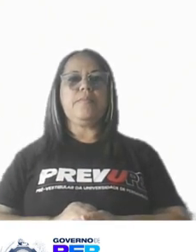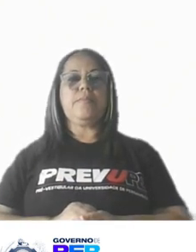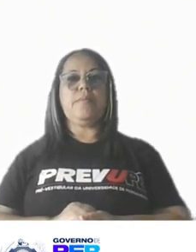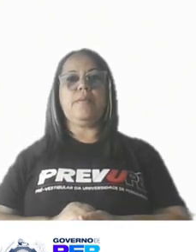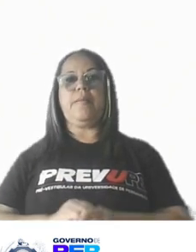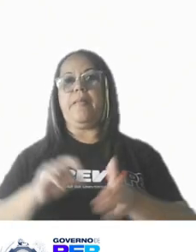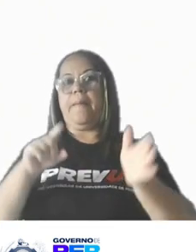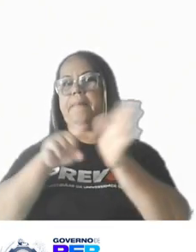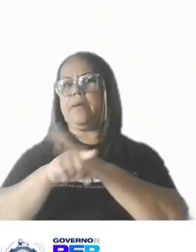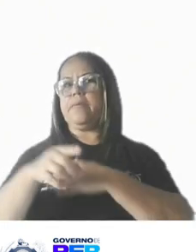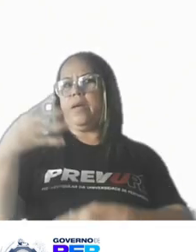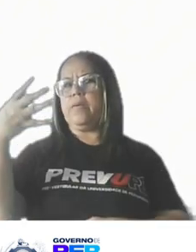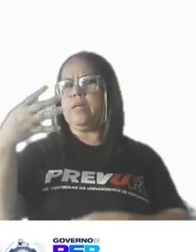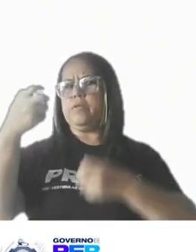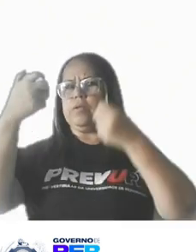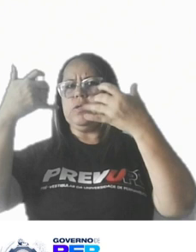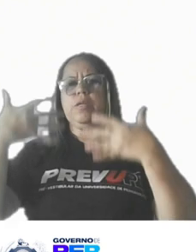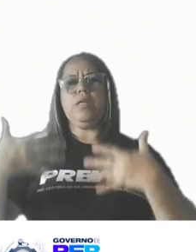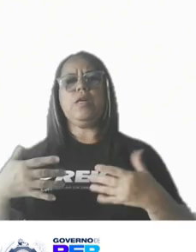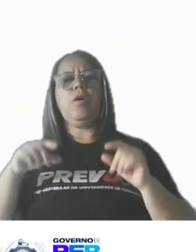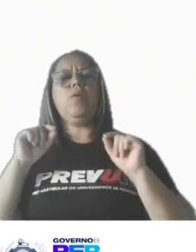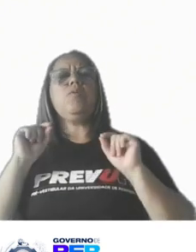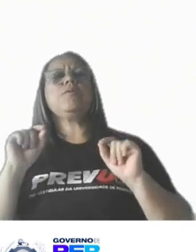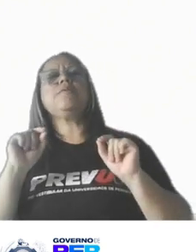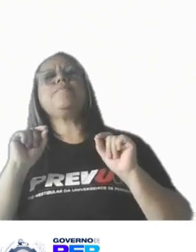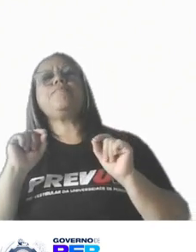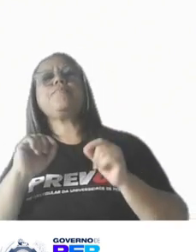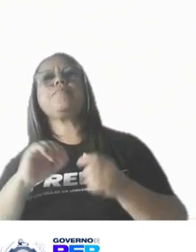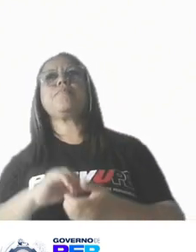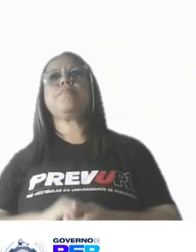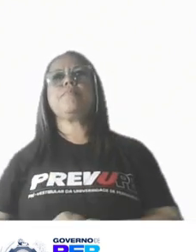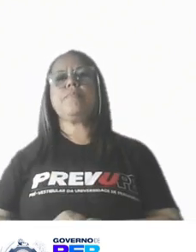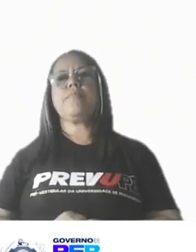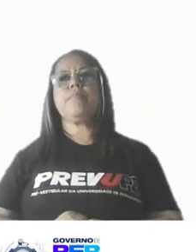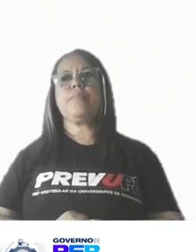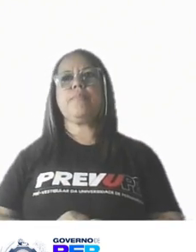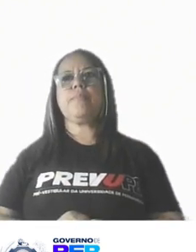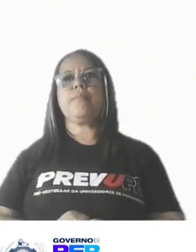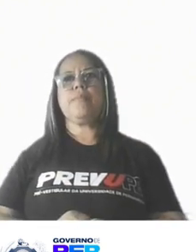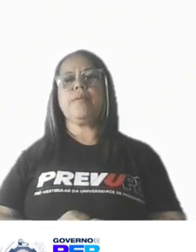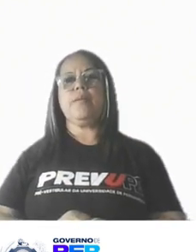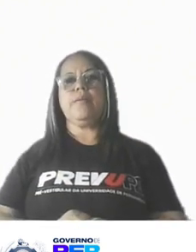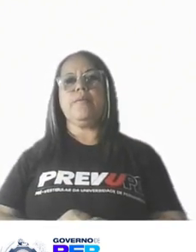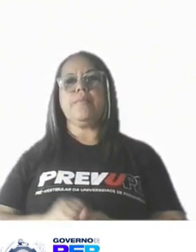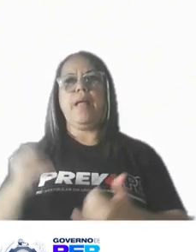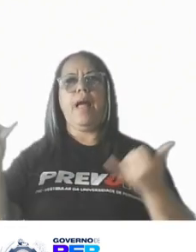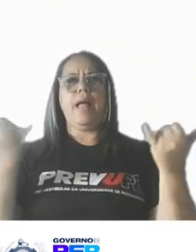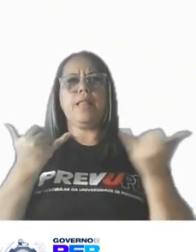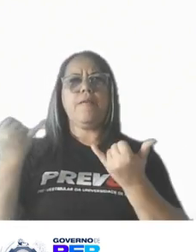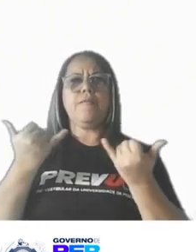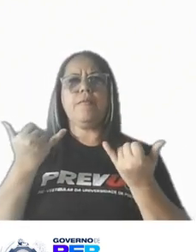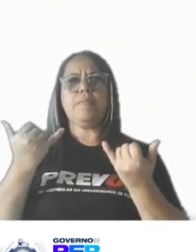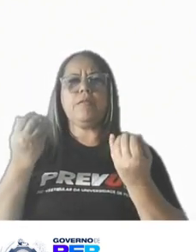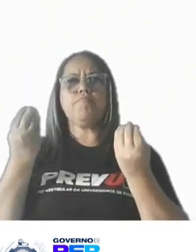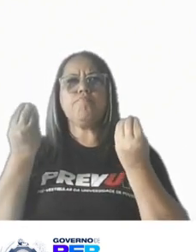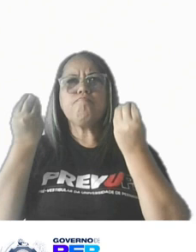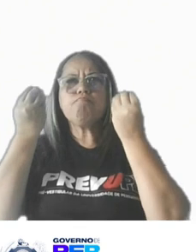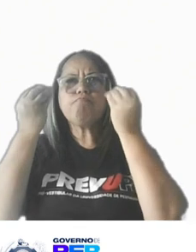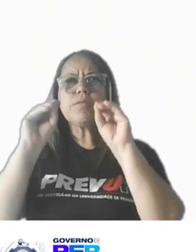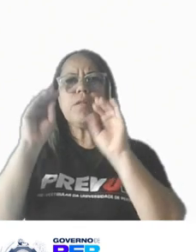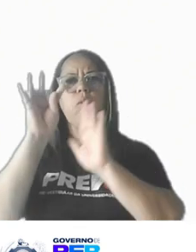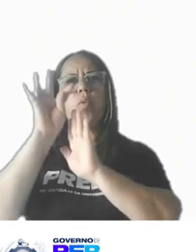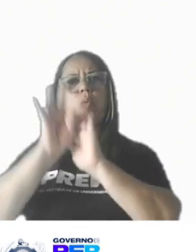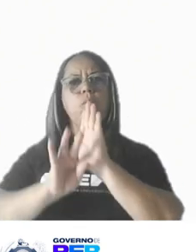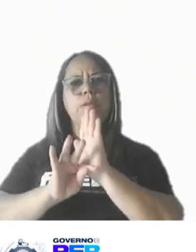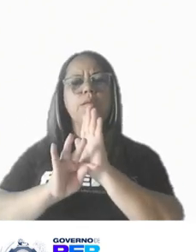Na questão 4, ele vai falar o seguinte, né? A questão diz o seguinte. Sobre as informações explícitas e implícitas